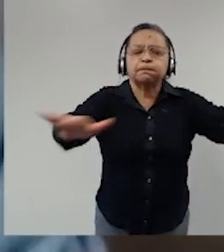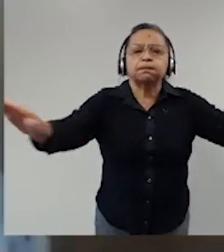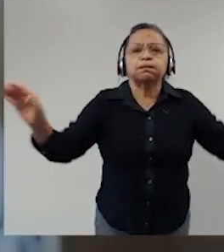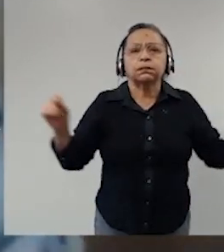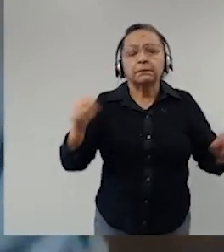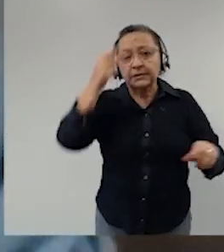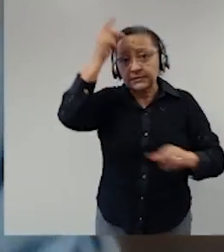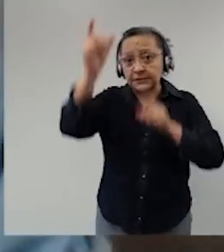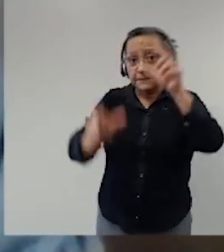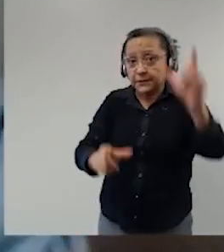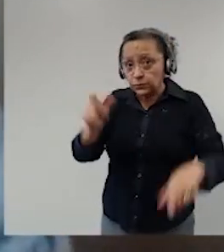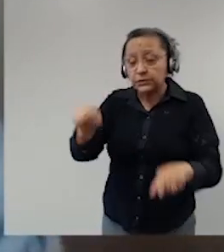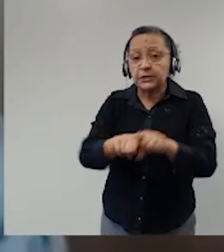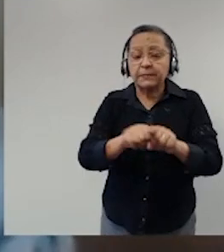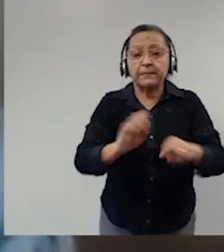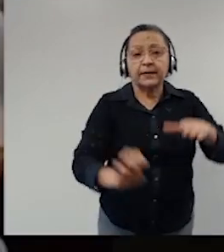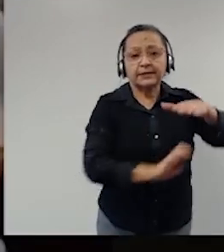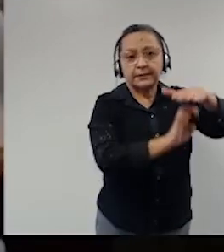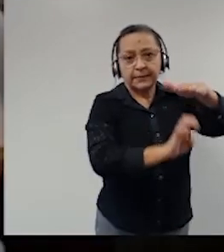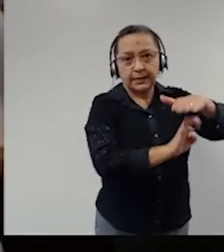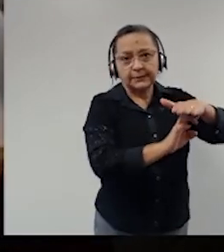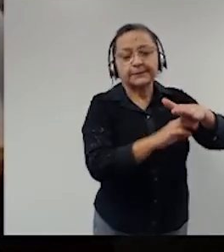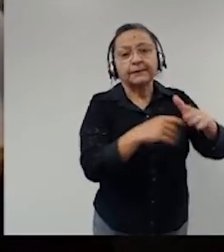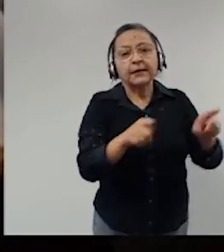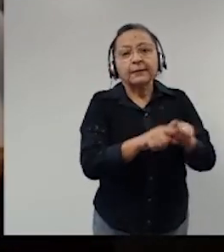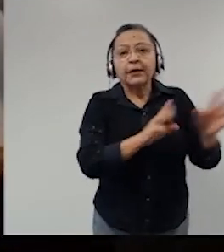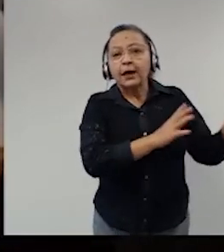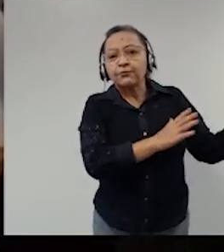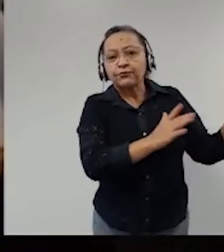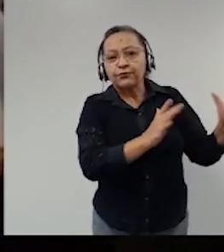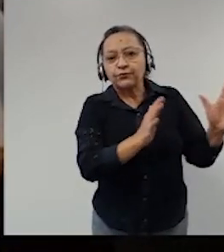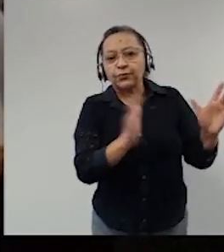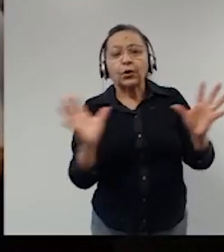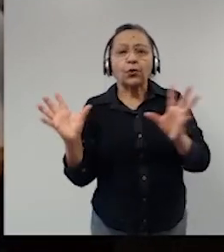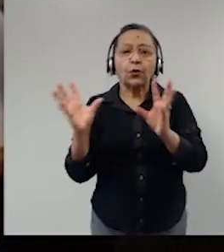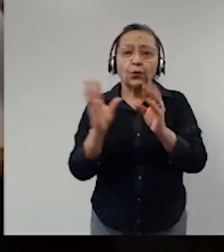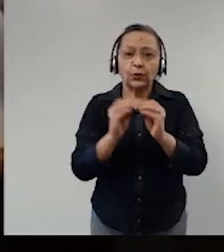dos indivíduos e das empresas. E terminou fazendo uma